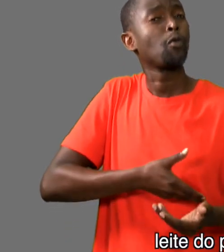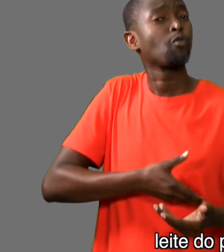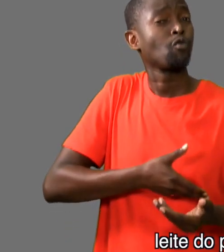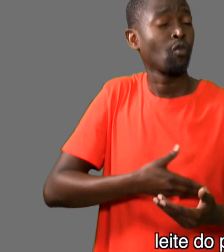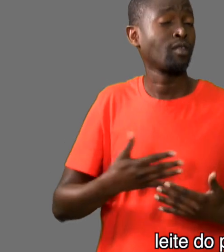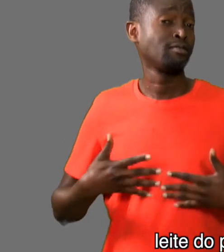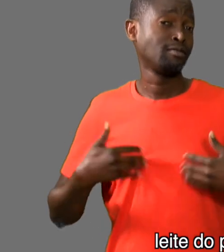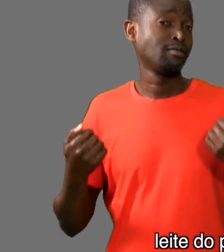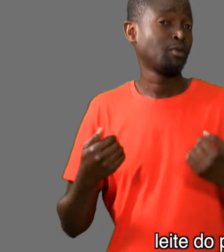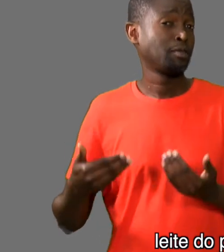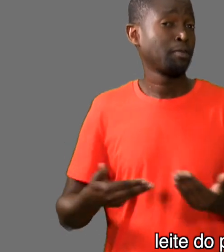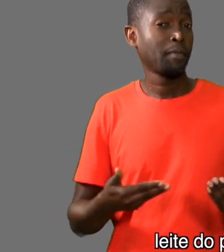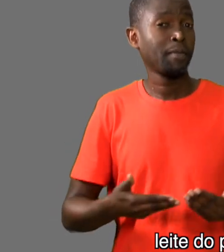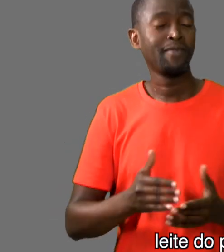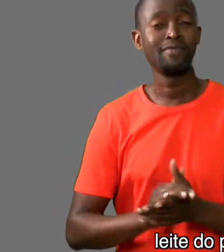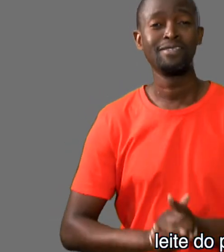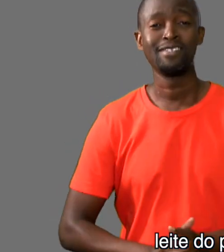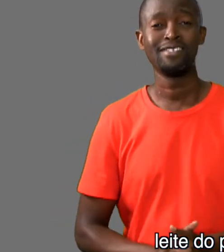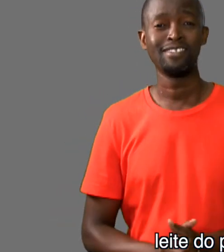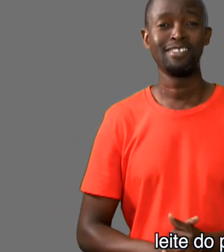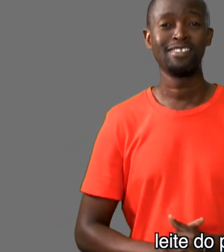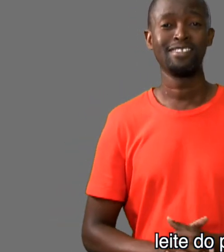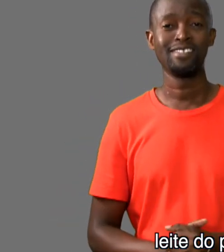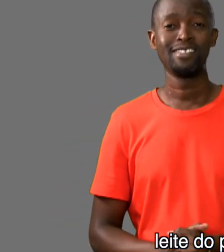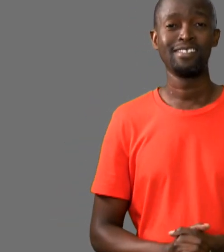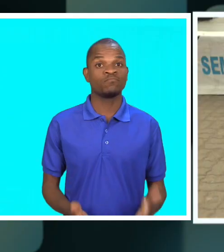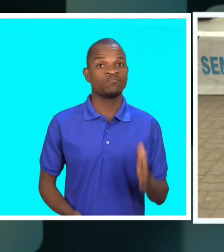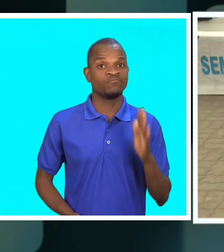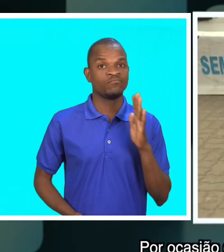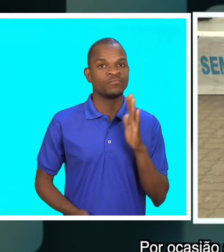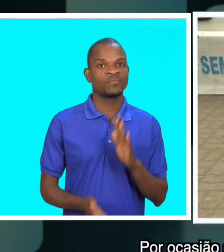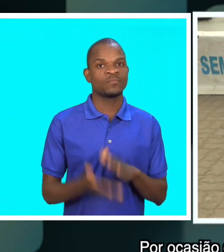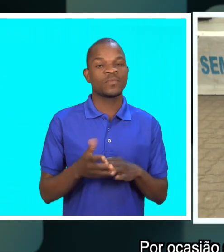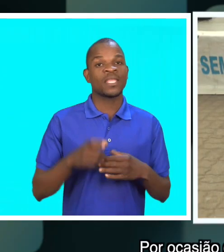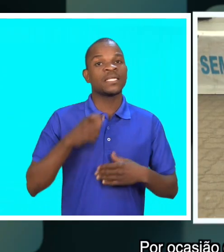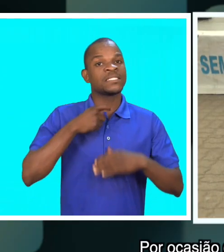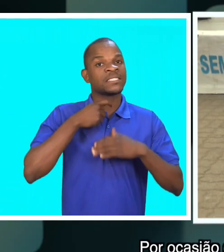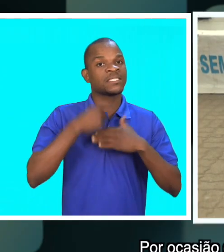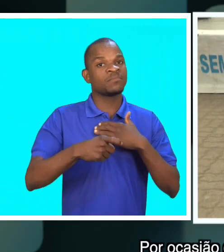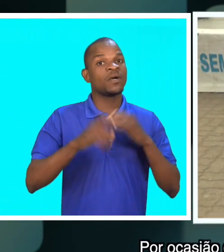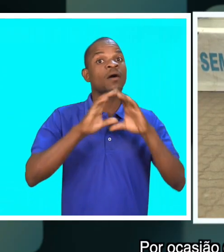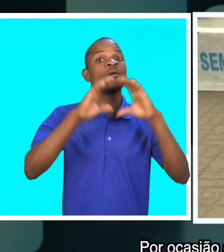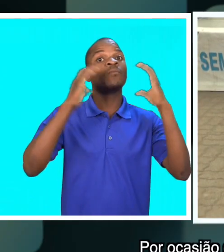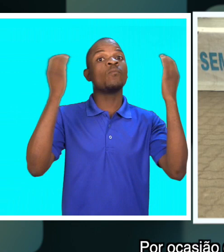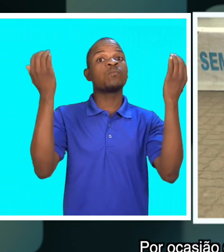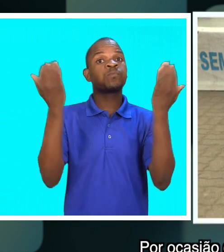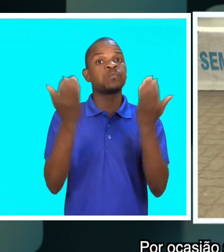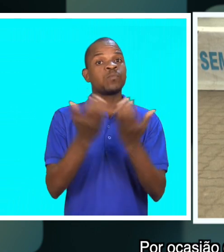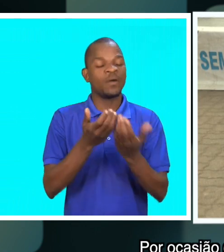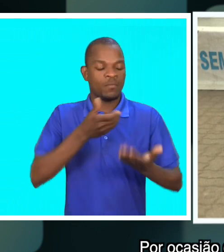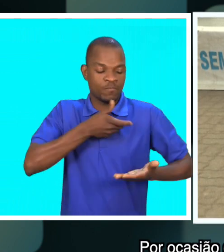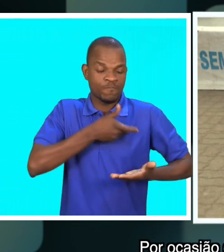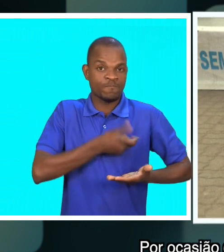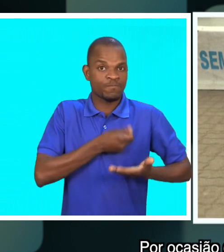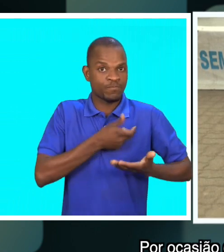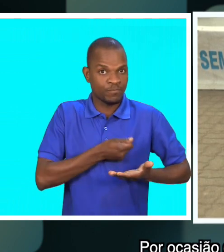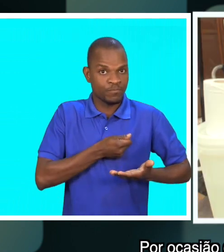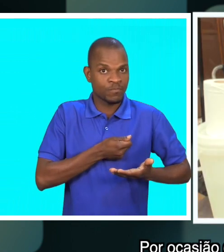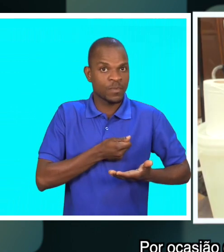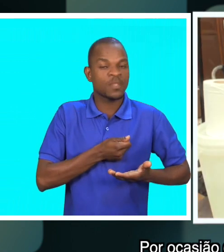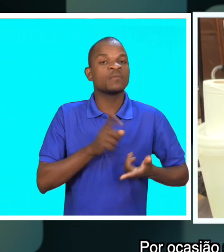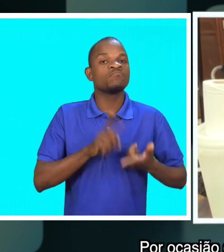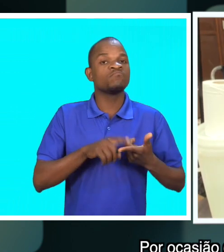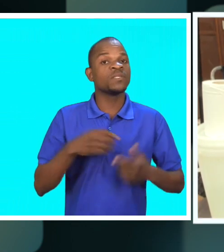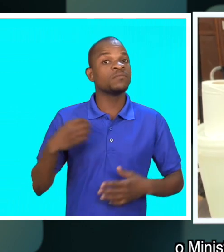exclusivamente leite do peito aos seus filhos. Por ocasião da Semana Mundial de Aleitamento